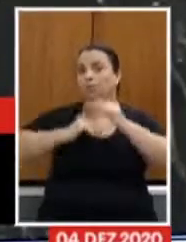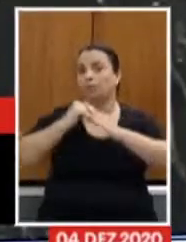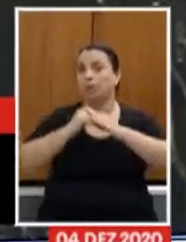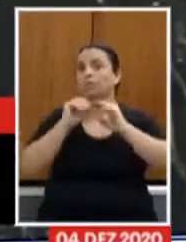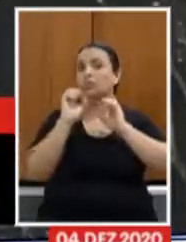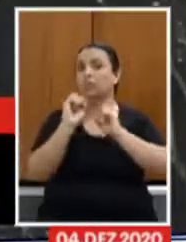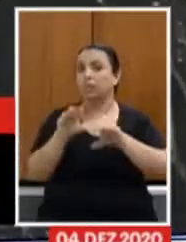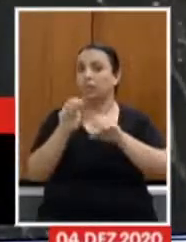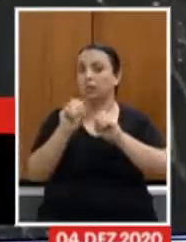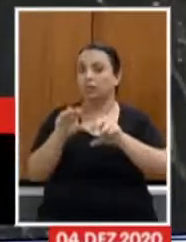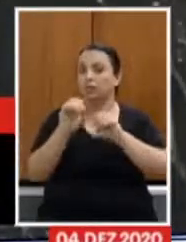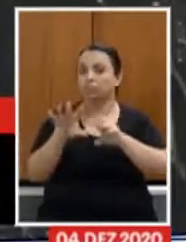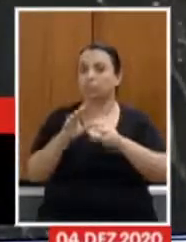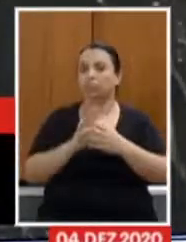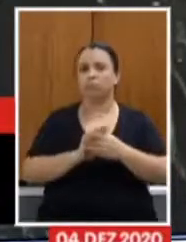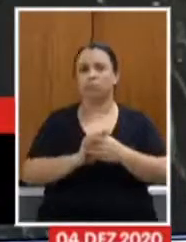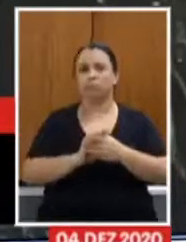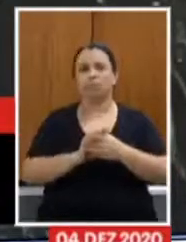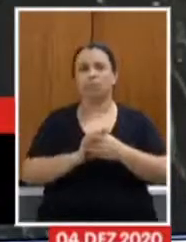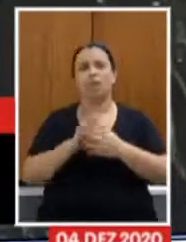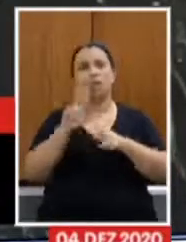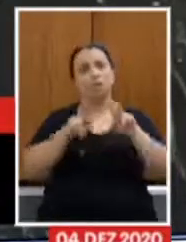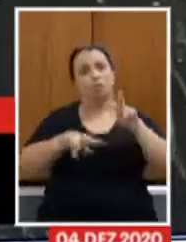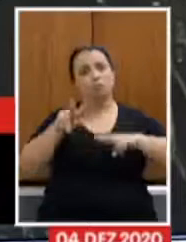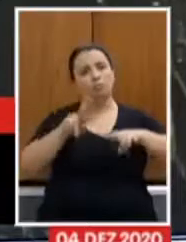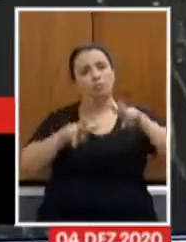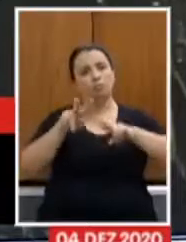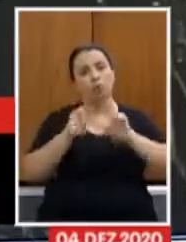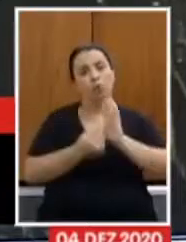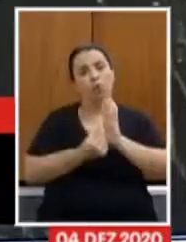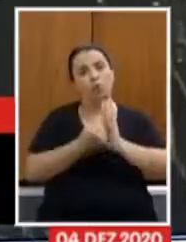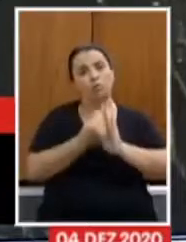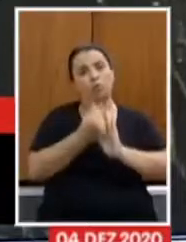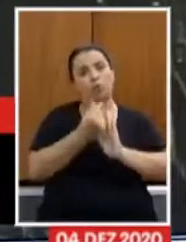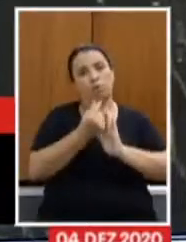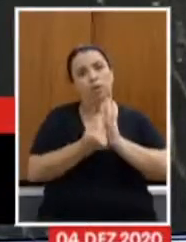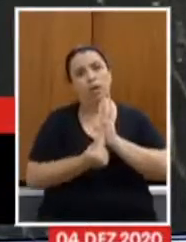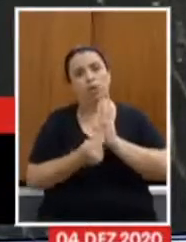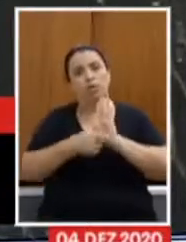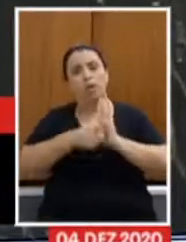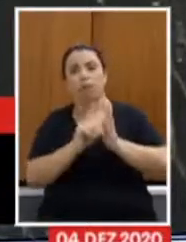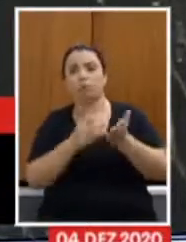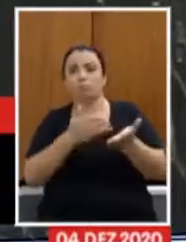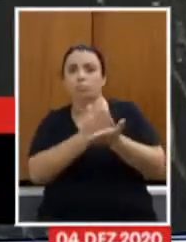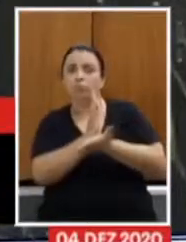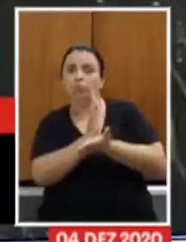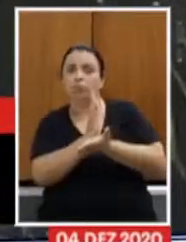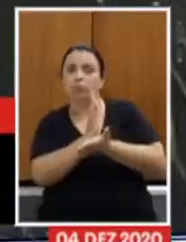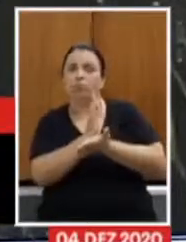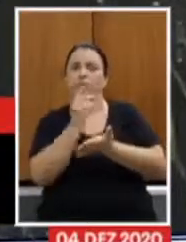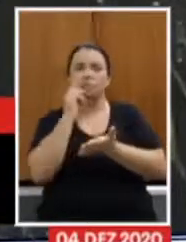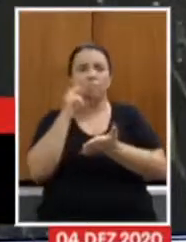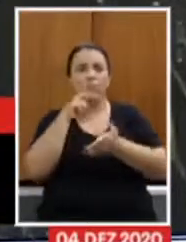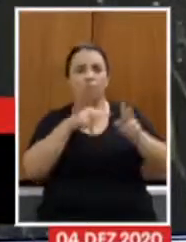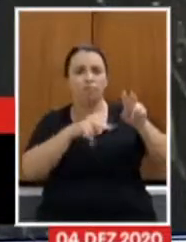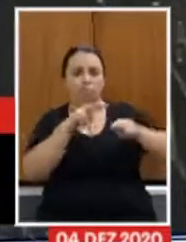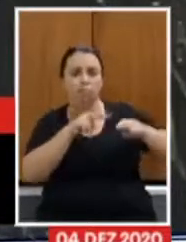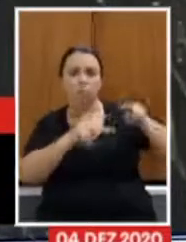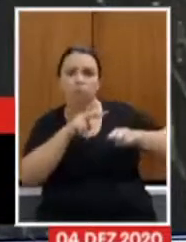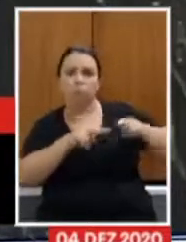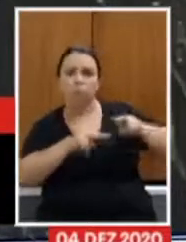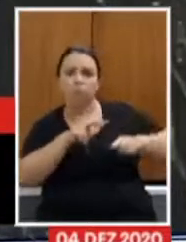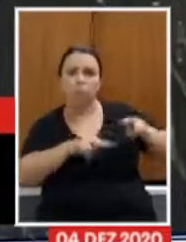analisar exatamente o orçamento que nós aprovamos, nós não encontraremos no orçamento nenhuma